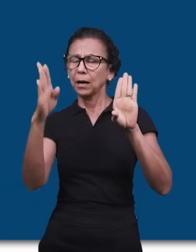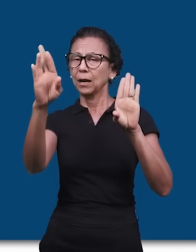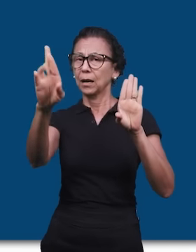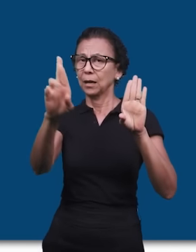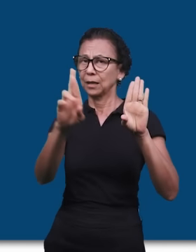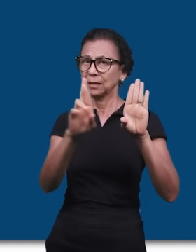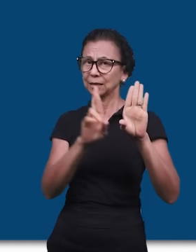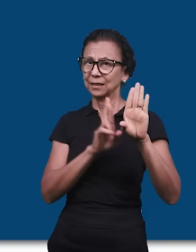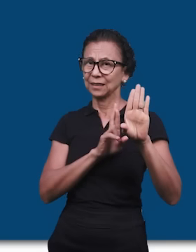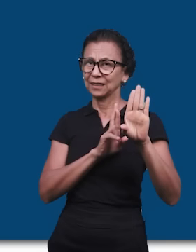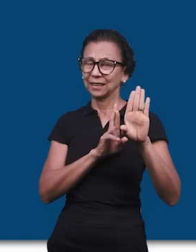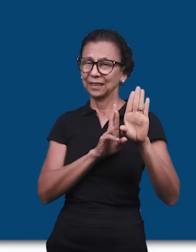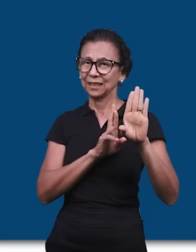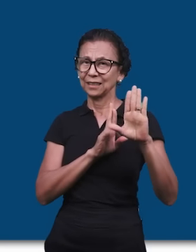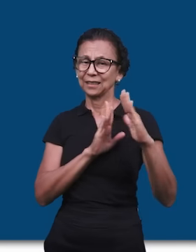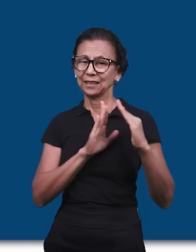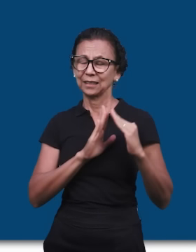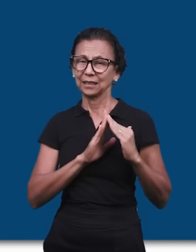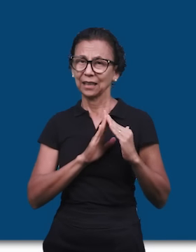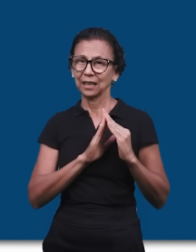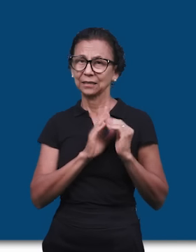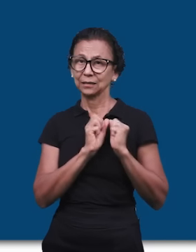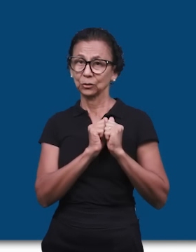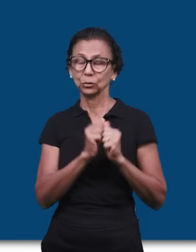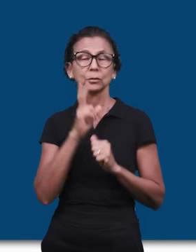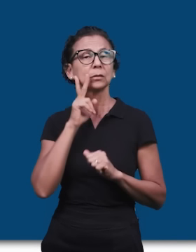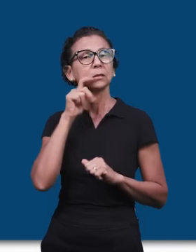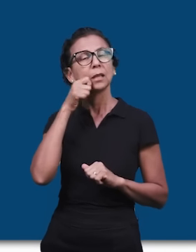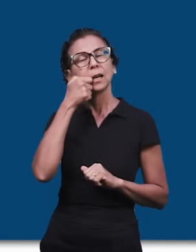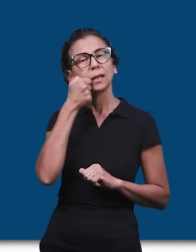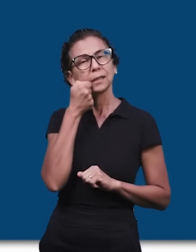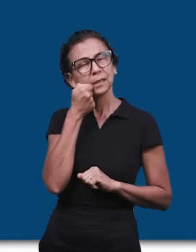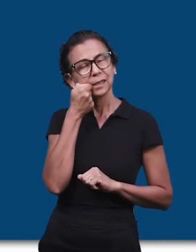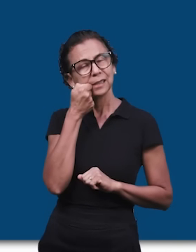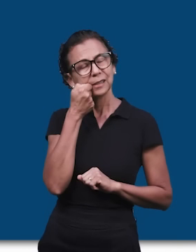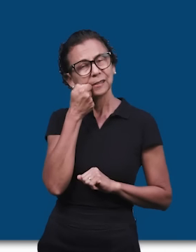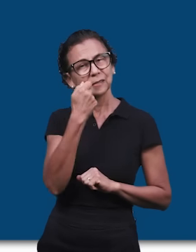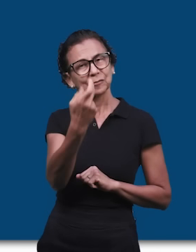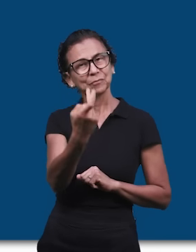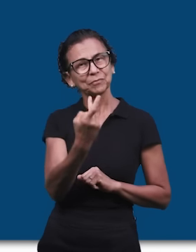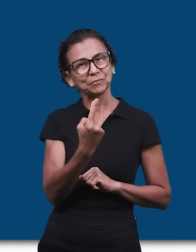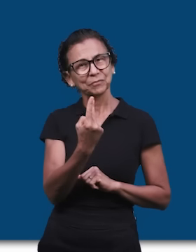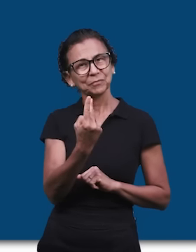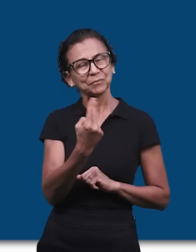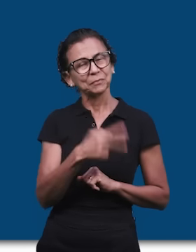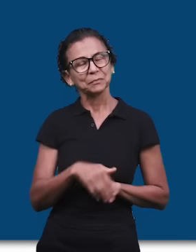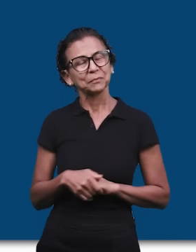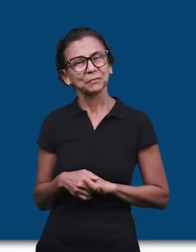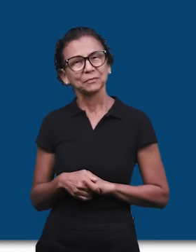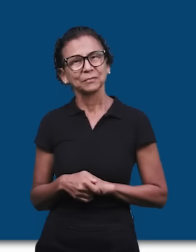em sua casa, com ele cearei e ele comigo.